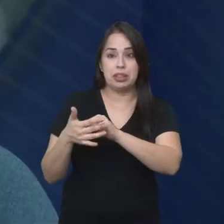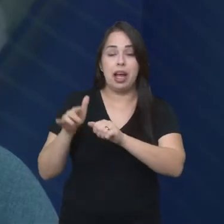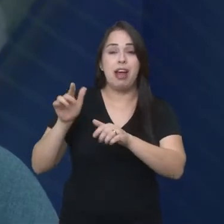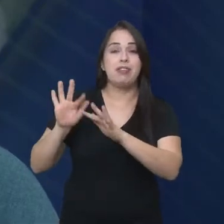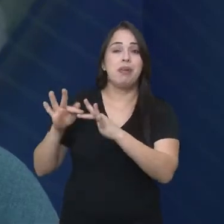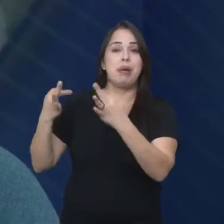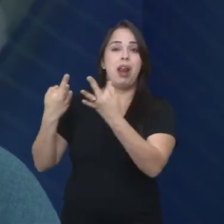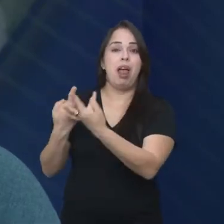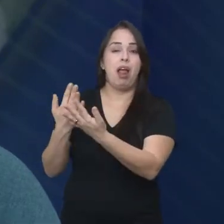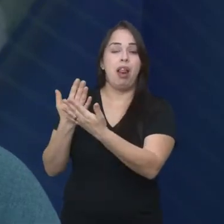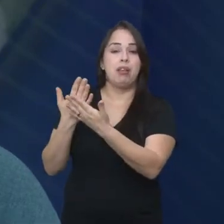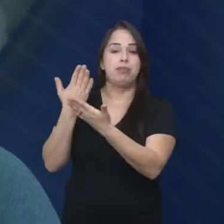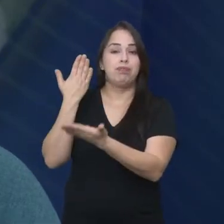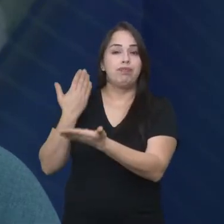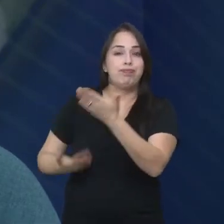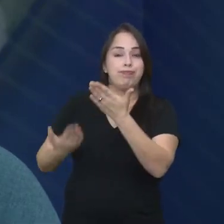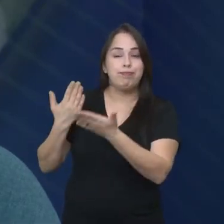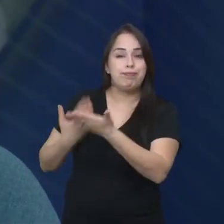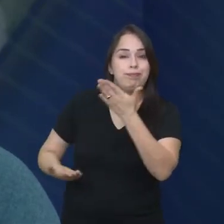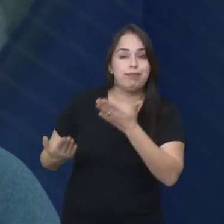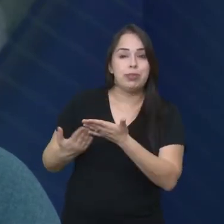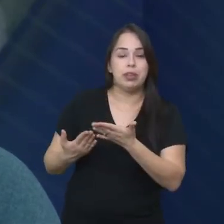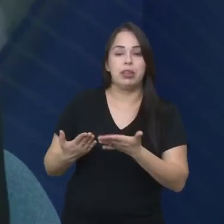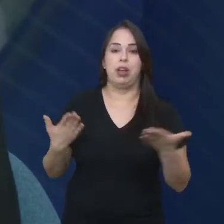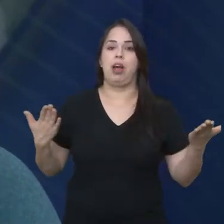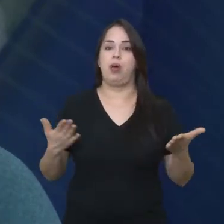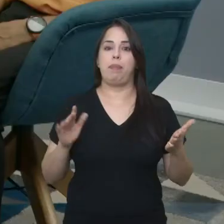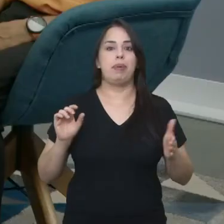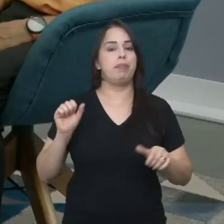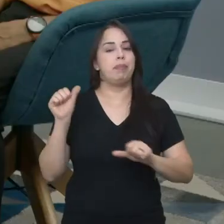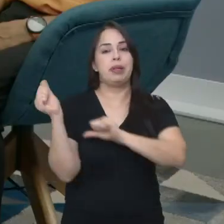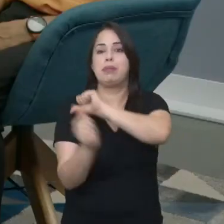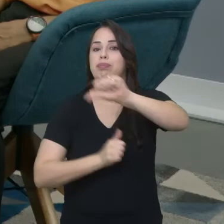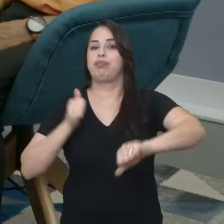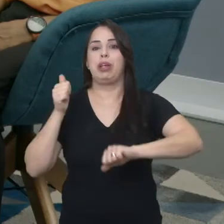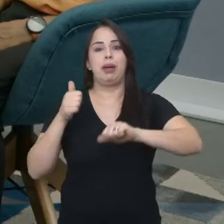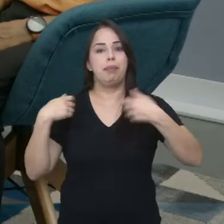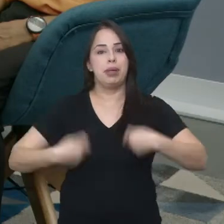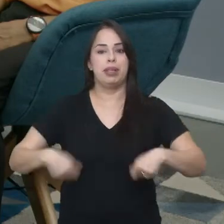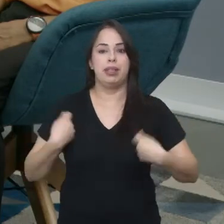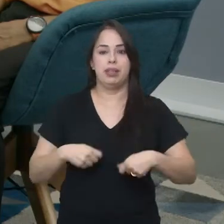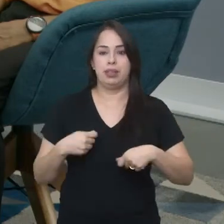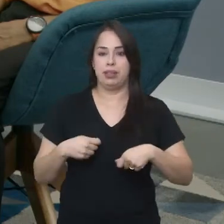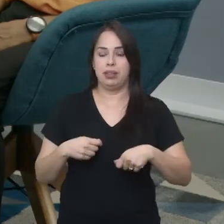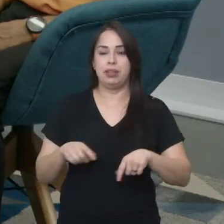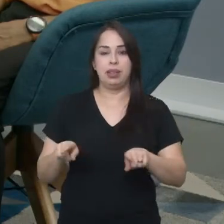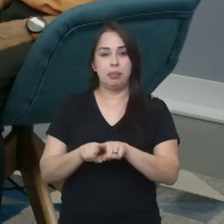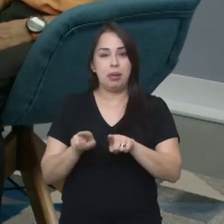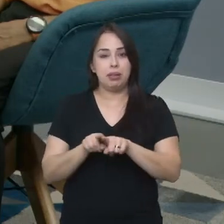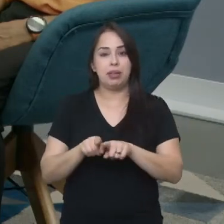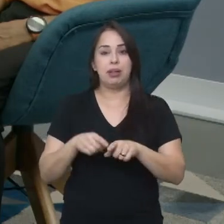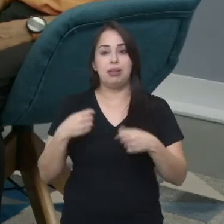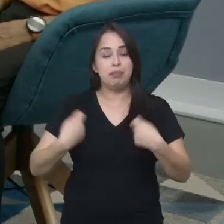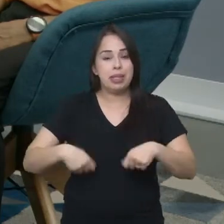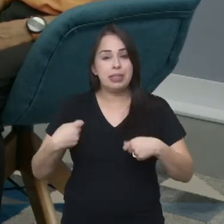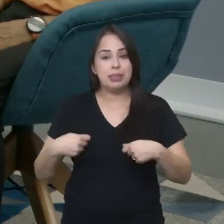famílias. A gente precisa mudar essa situação urgente. Em pleno século XXI, um país com a expressividade da nossa, a